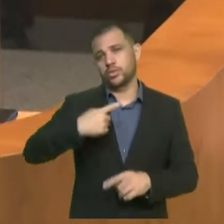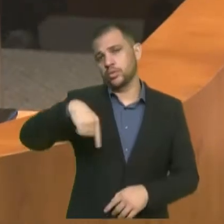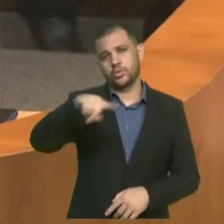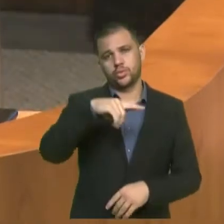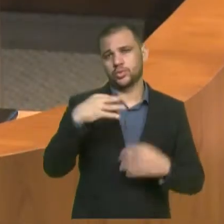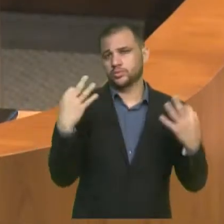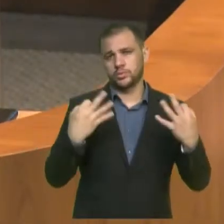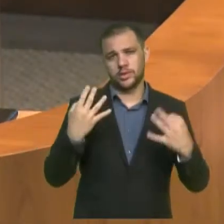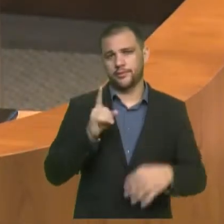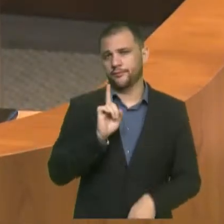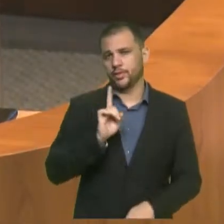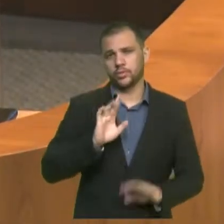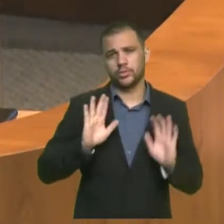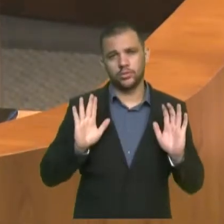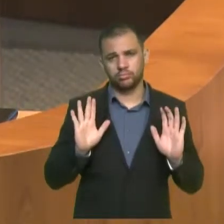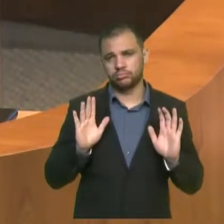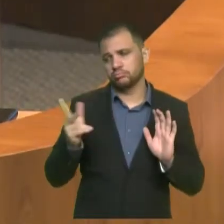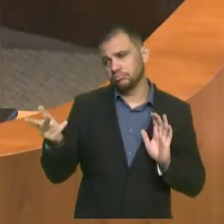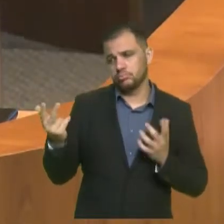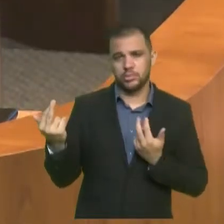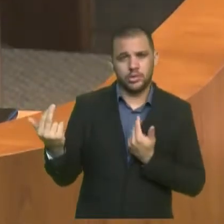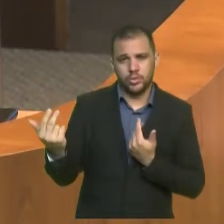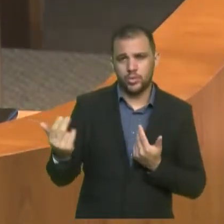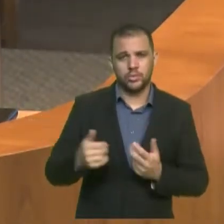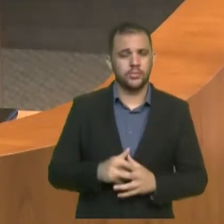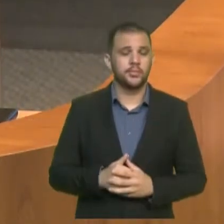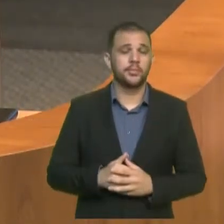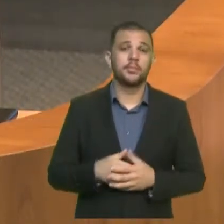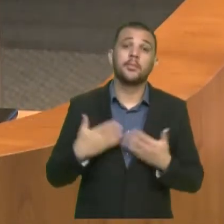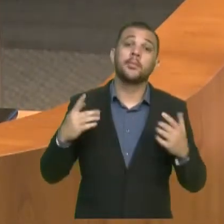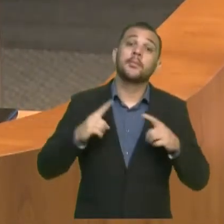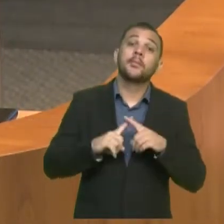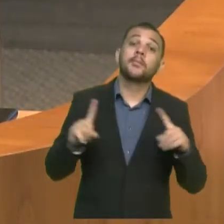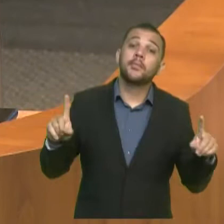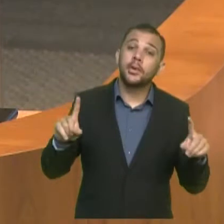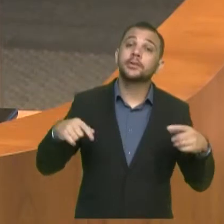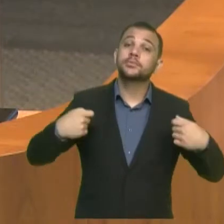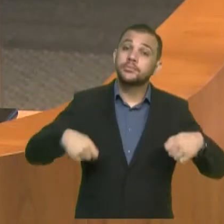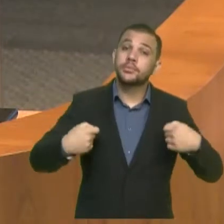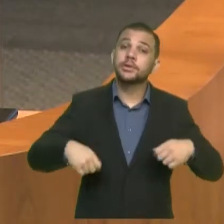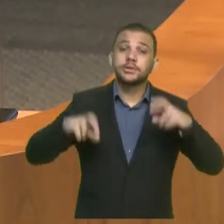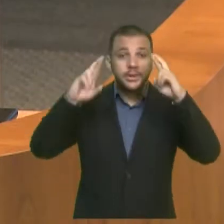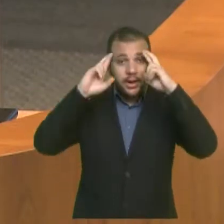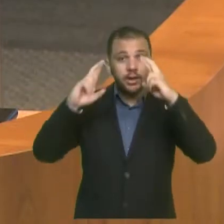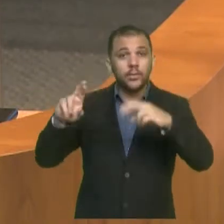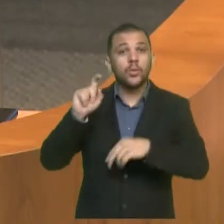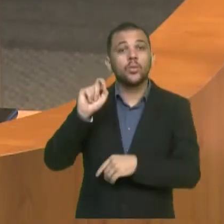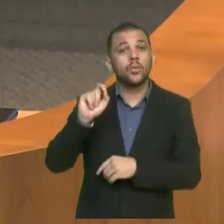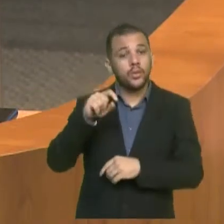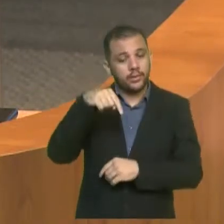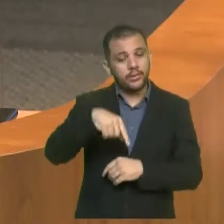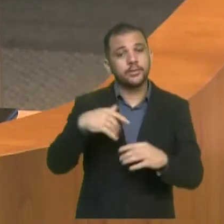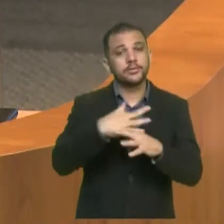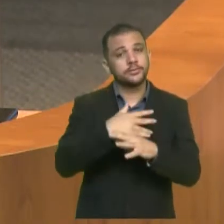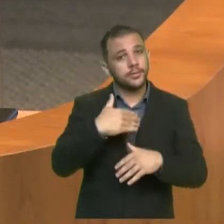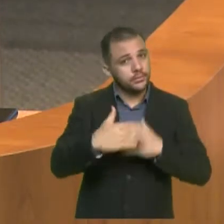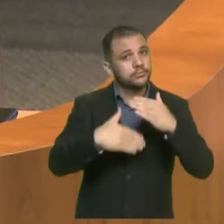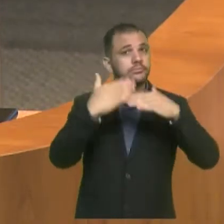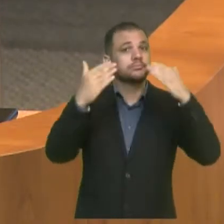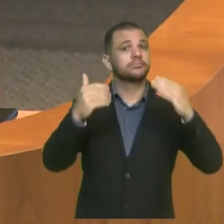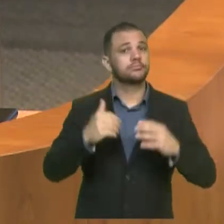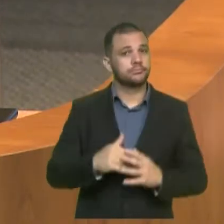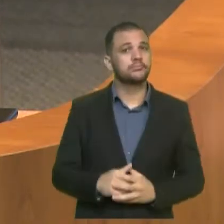também não fez, mas não há como negar os avanços da cidade. É muito bom, principalmente para